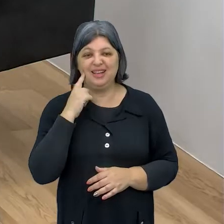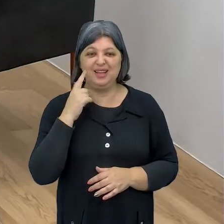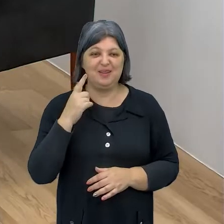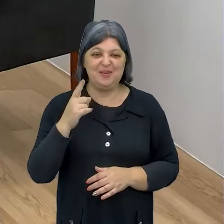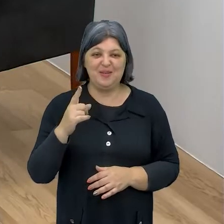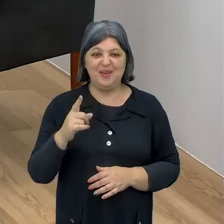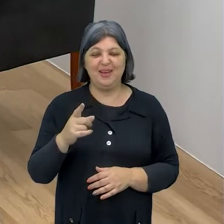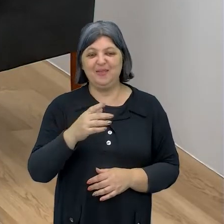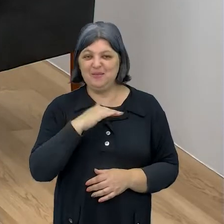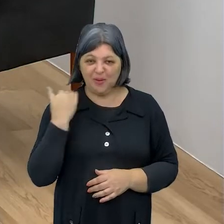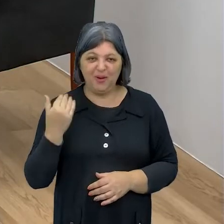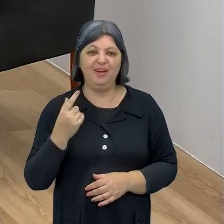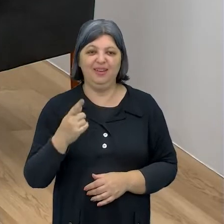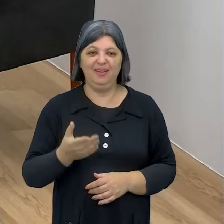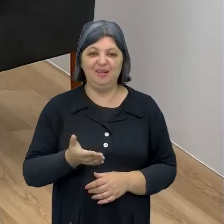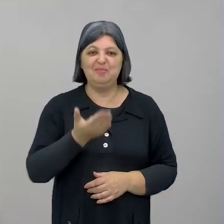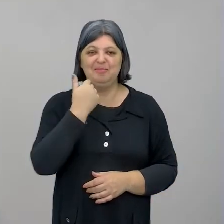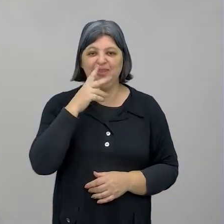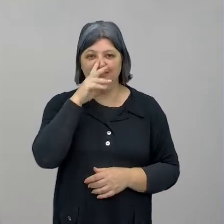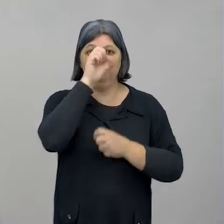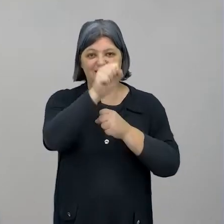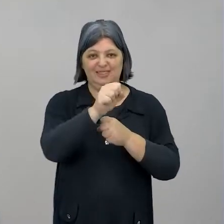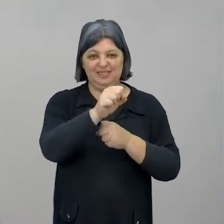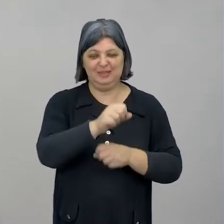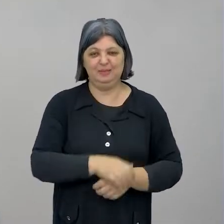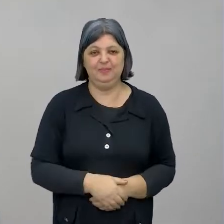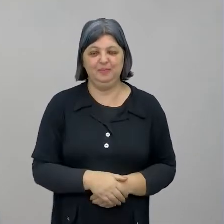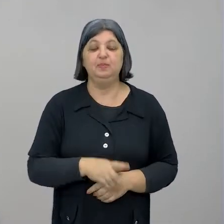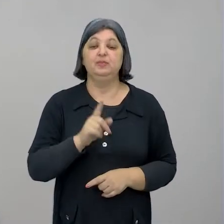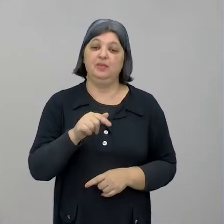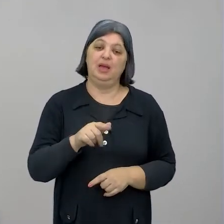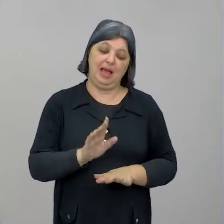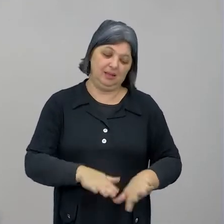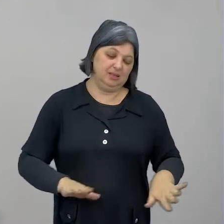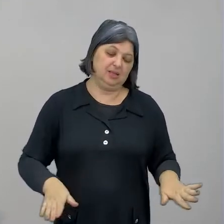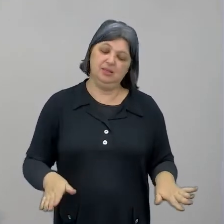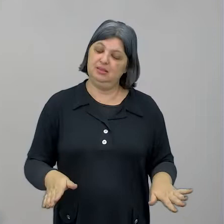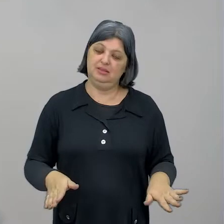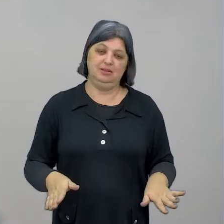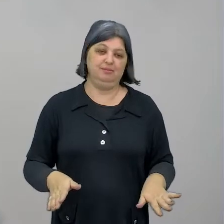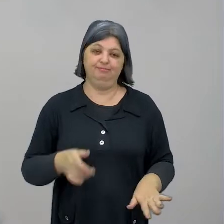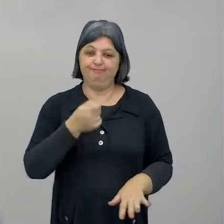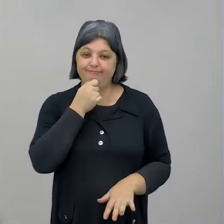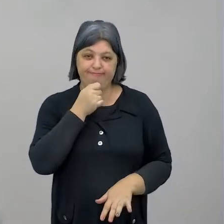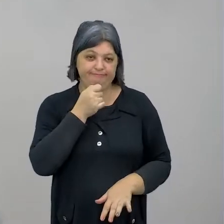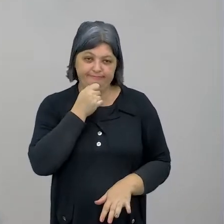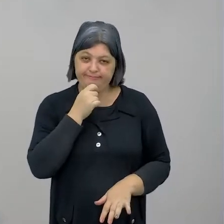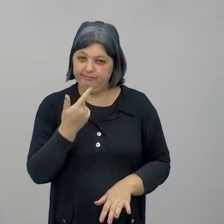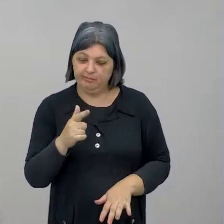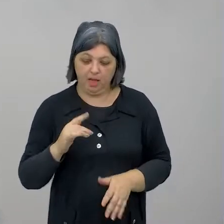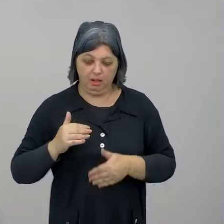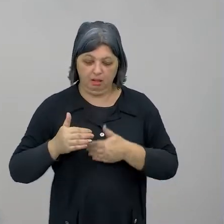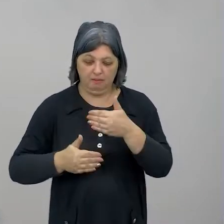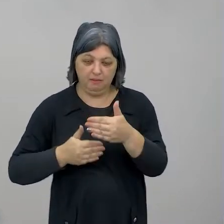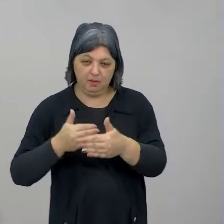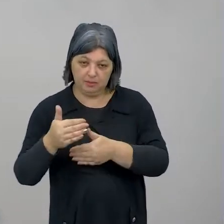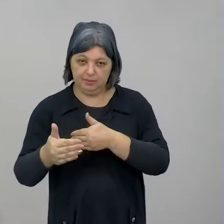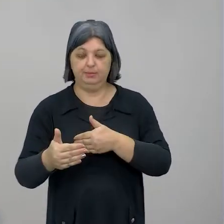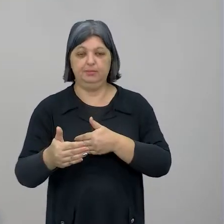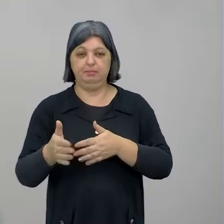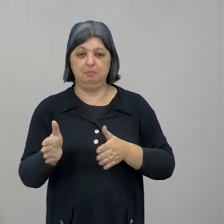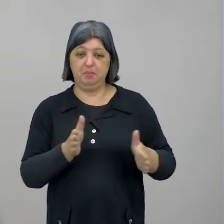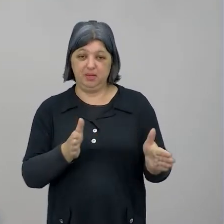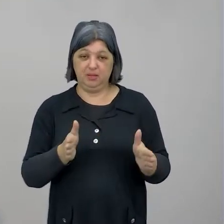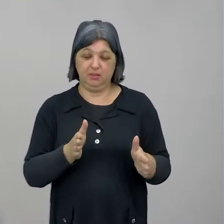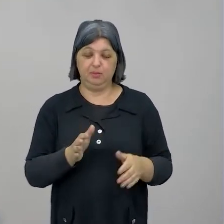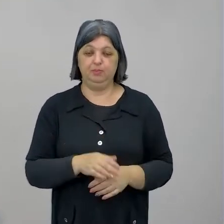fortalece, exatamente. E aí, as crianças, ao contrário, né? As crianças ainda estão ali na fase de desenvolvimento, então